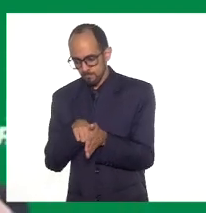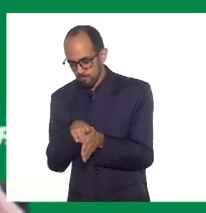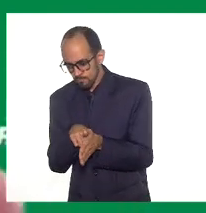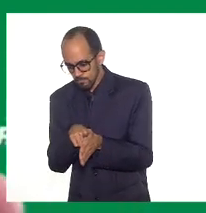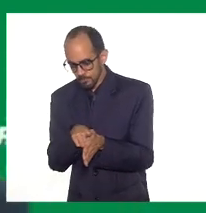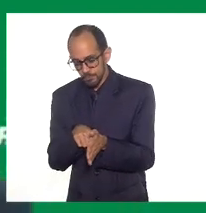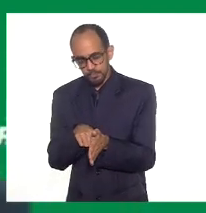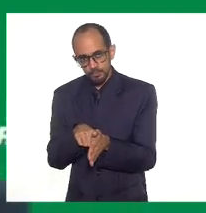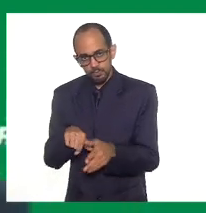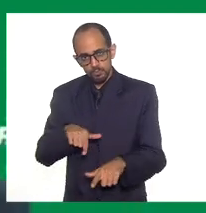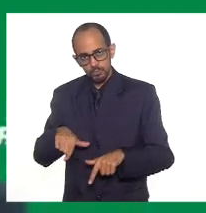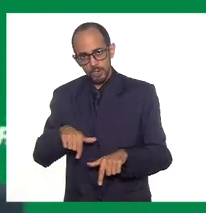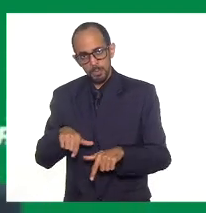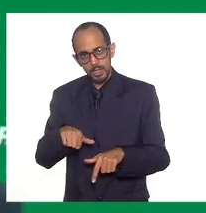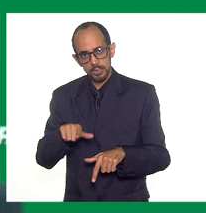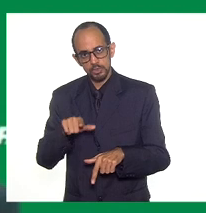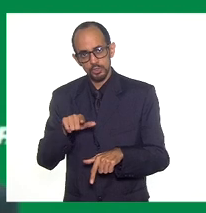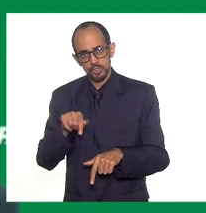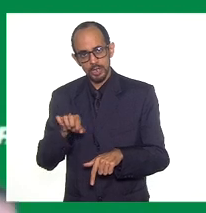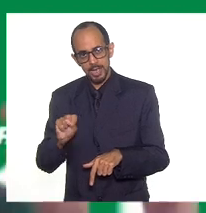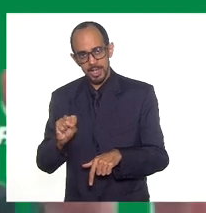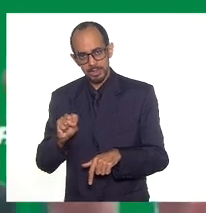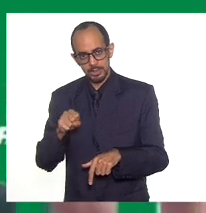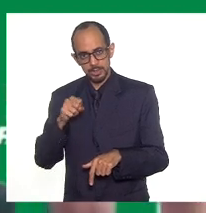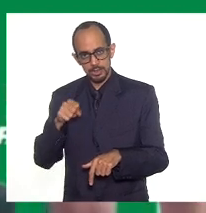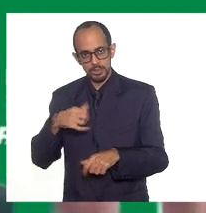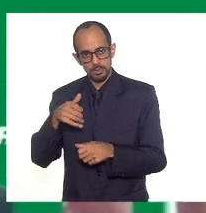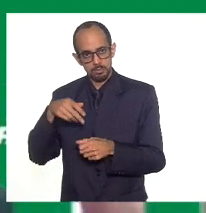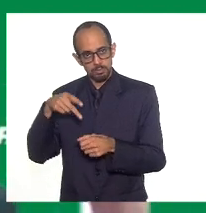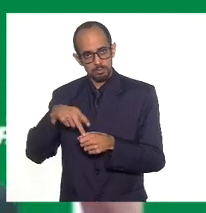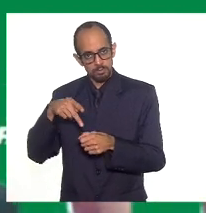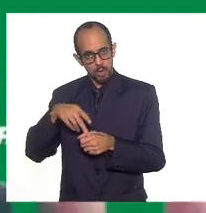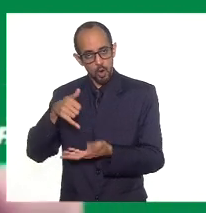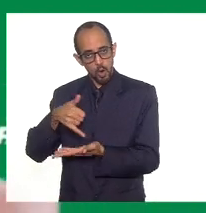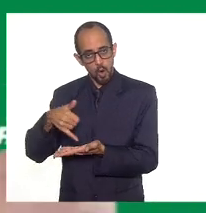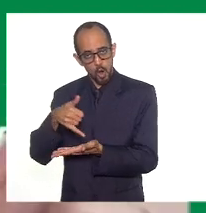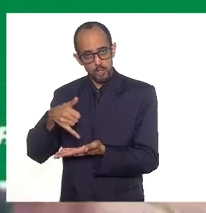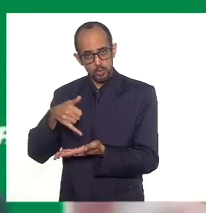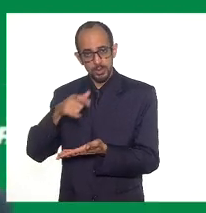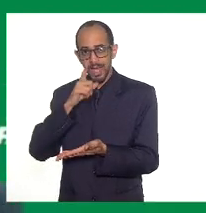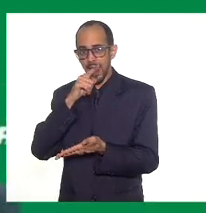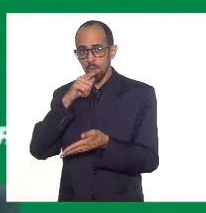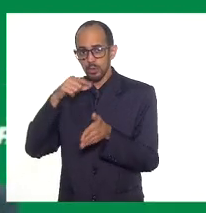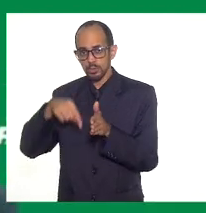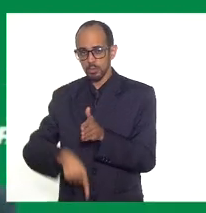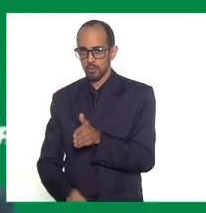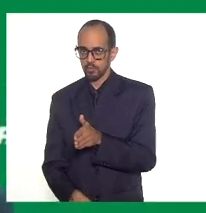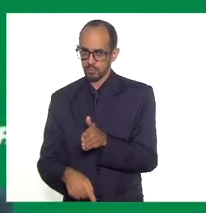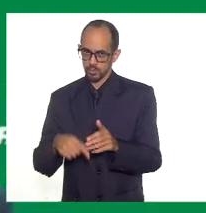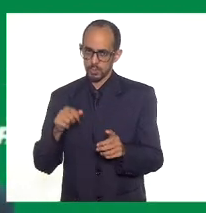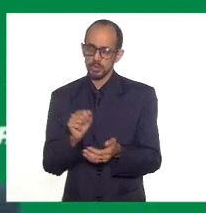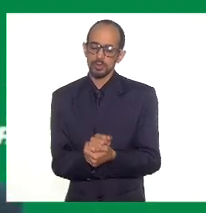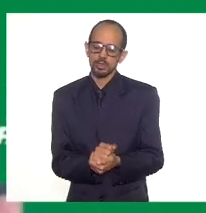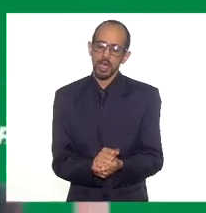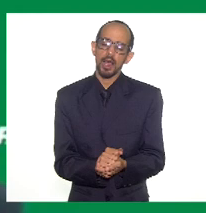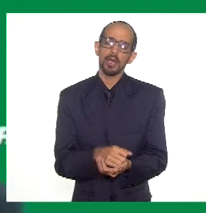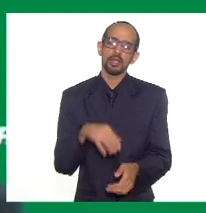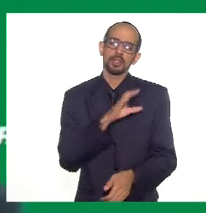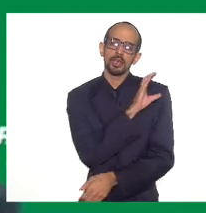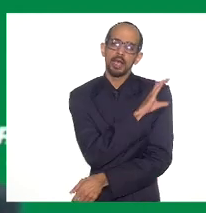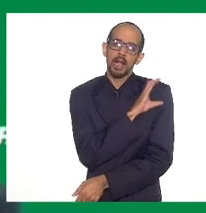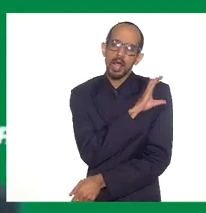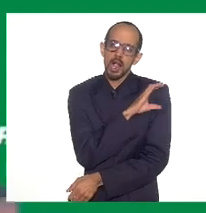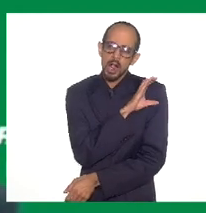petróleo e gás natural em águas profundas e ultraprofundas, tanto no pré-sal quanto na revitalização da bacia de Campos, em